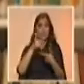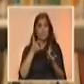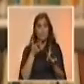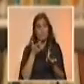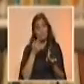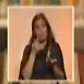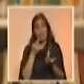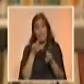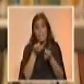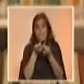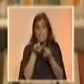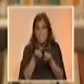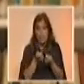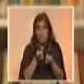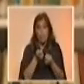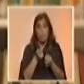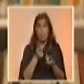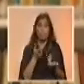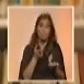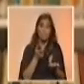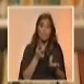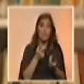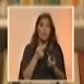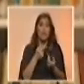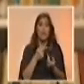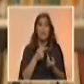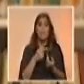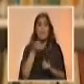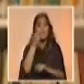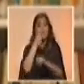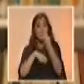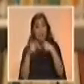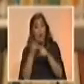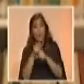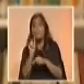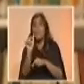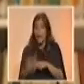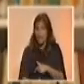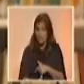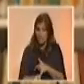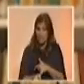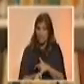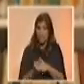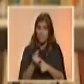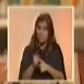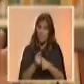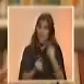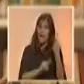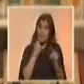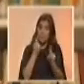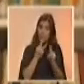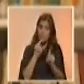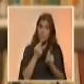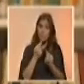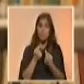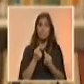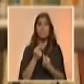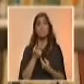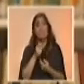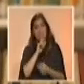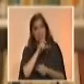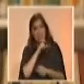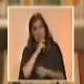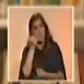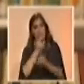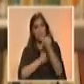pressão para conseguir produtos que saiam barato e isso é muitas vezes conseguido substituindo os